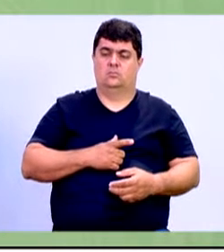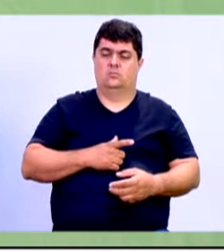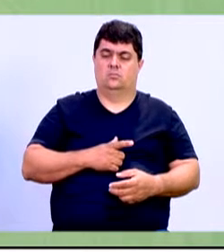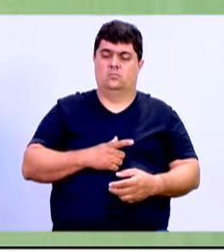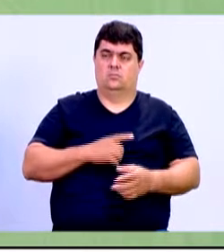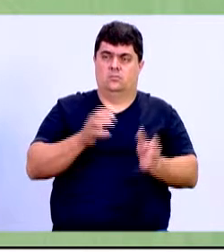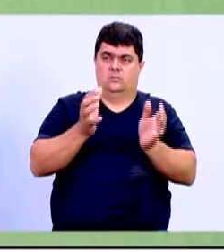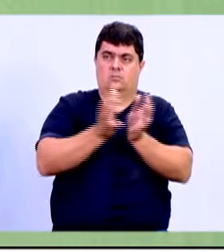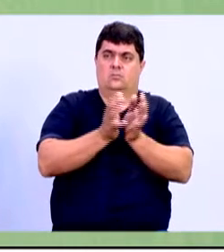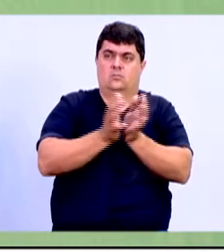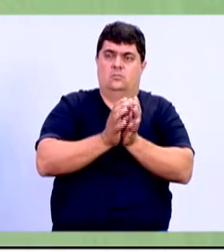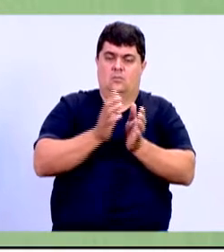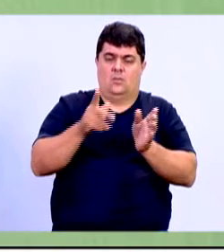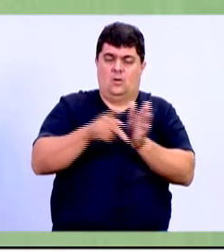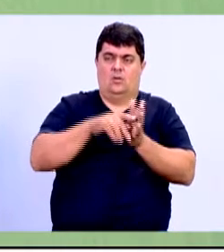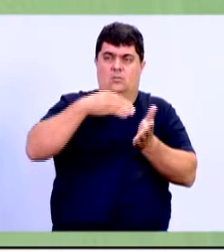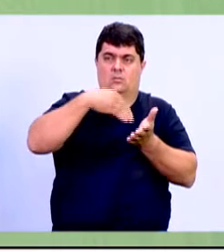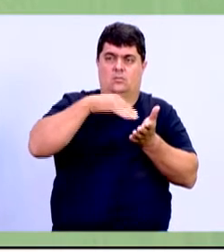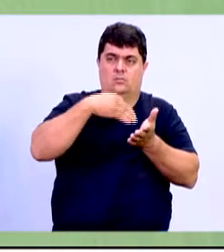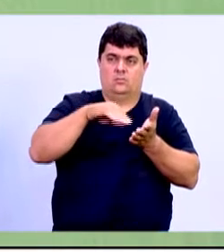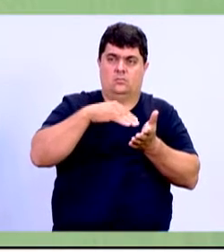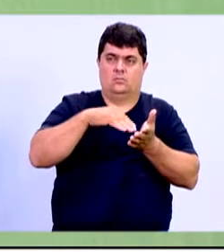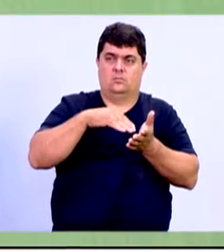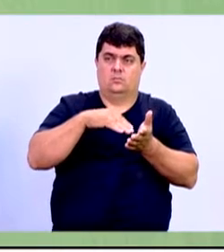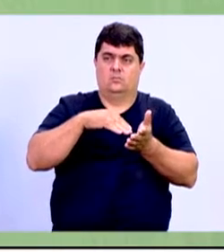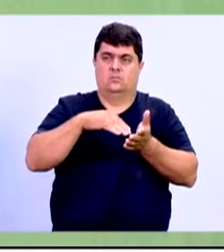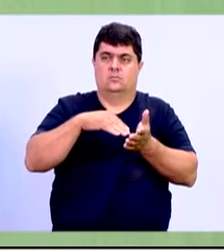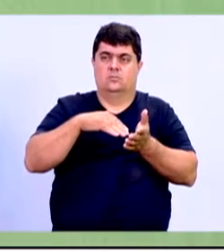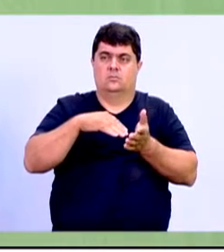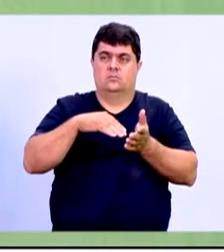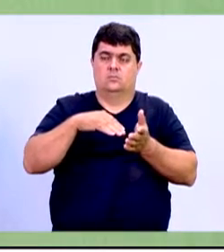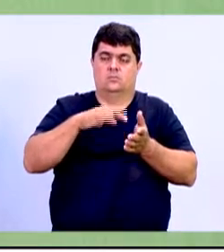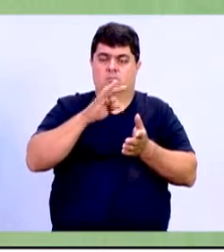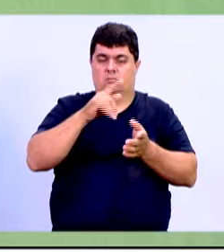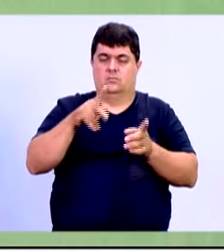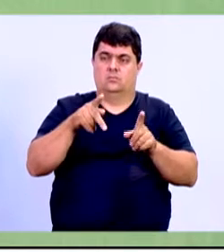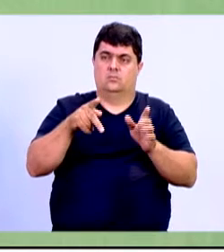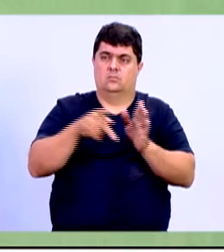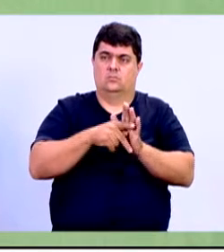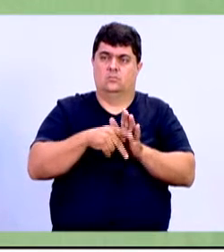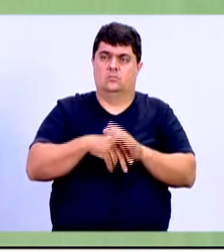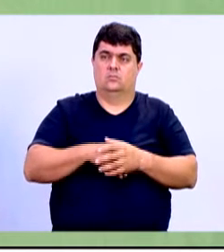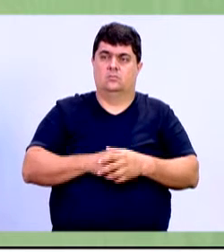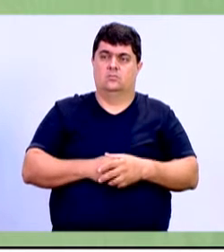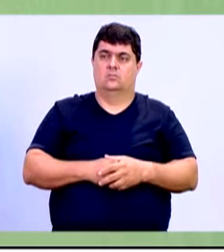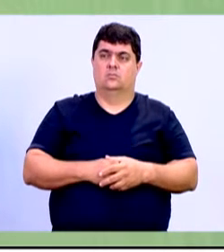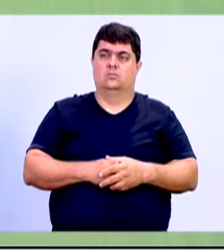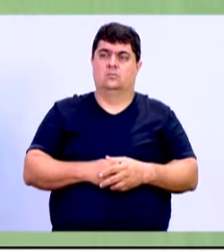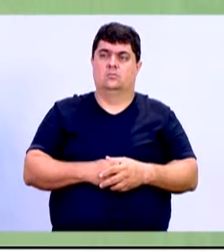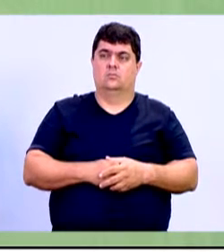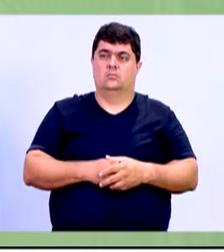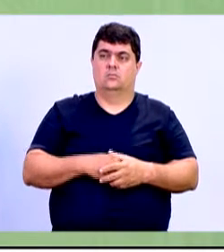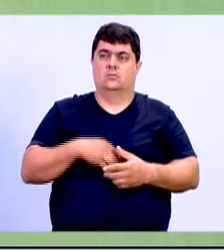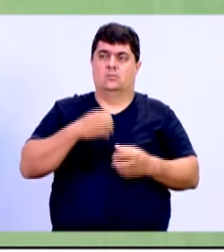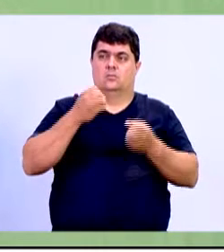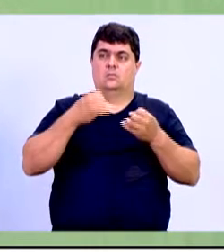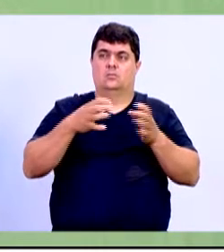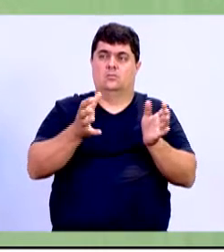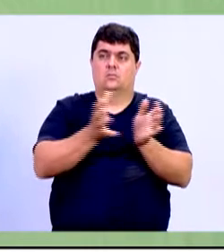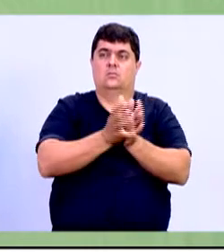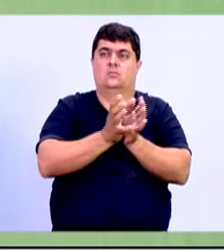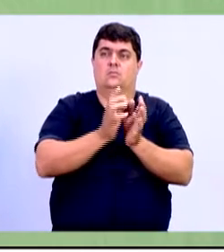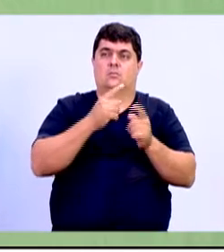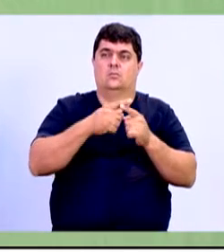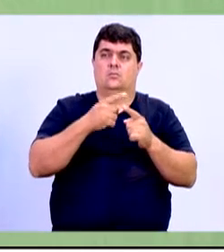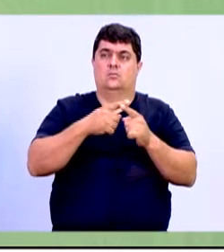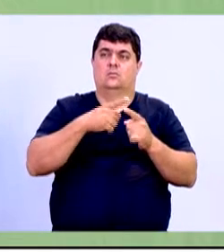o time da Secretaria Estratégica de TI. Tá? Eu falo time porque nós